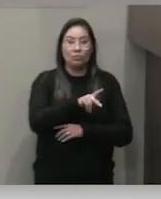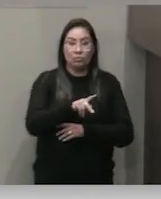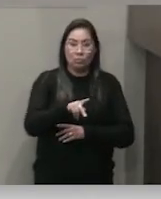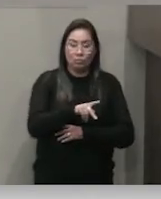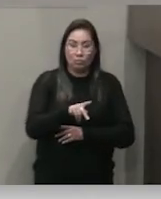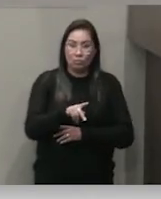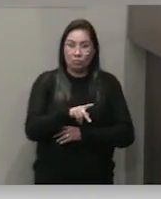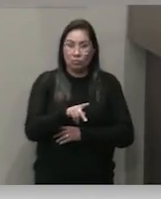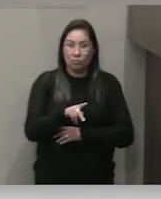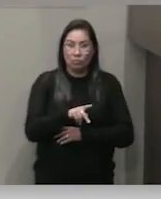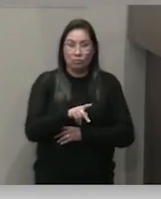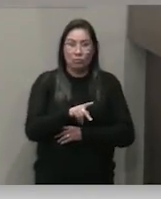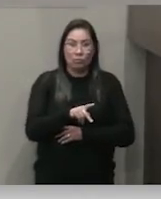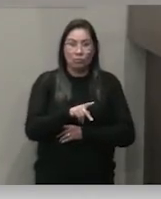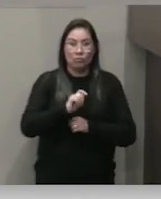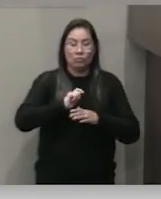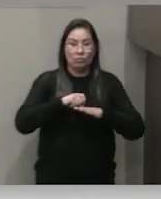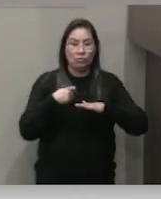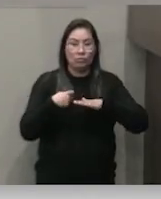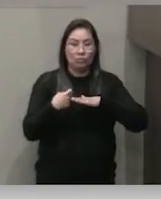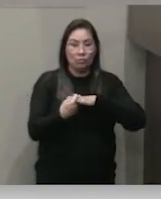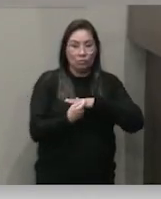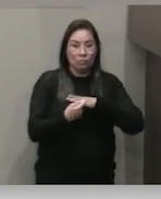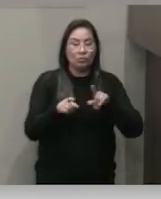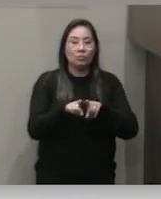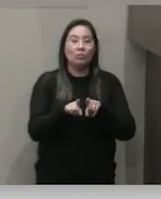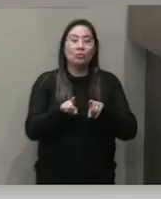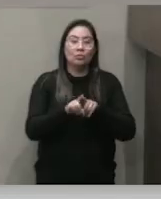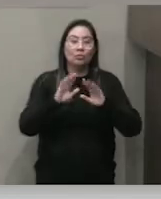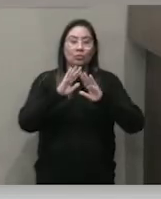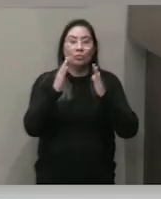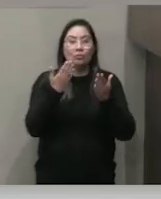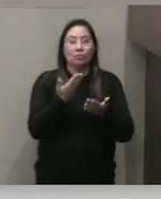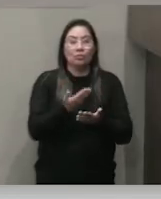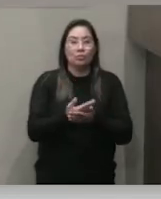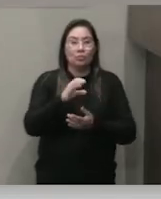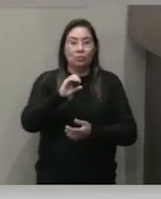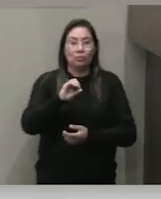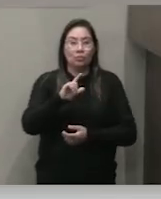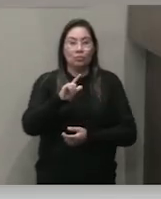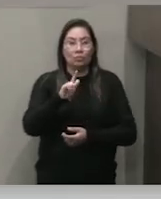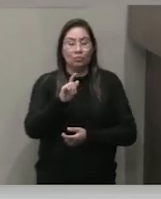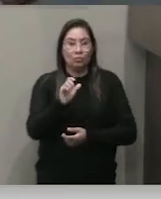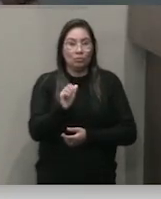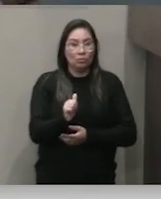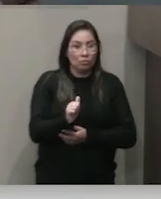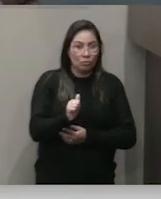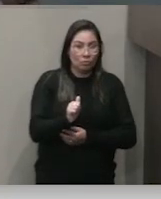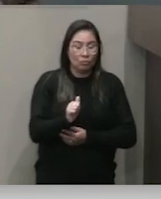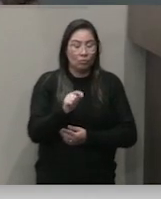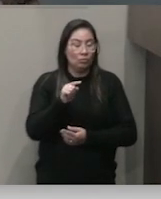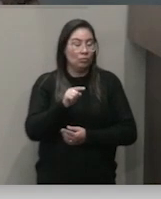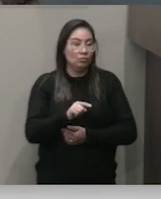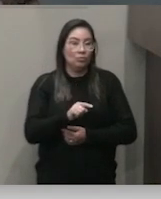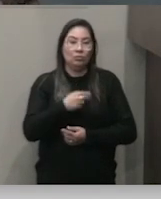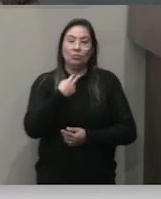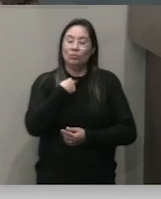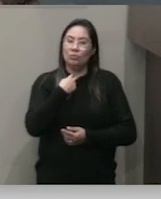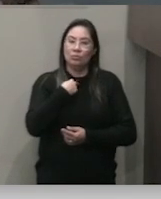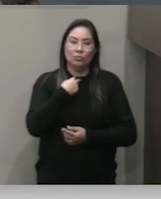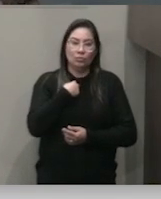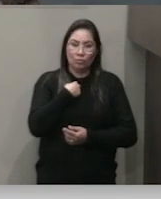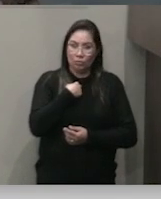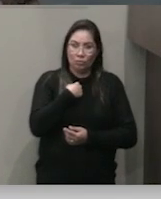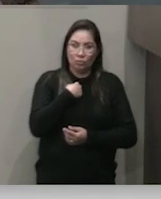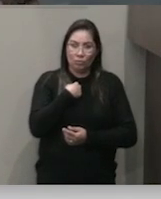professores AEE e da Escola Olga. Isto é um ataque. E ataque precisa,